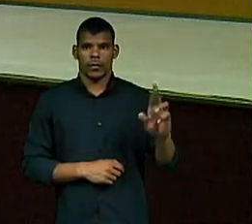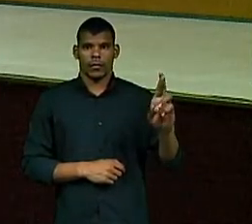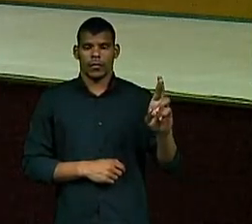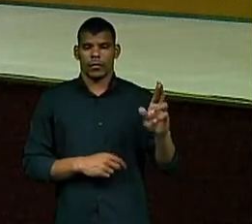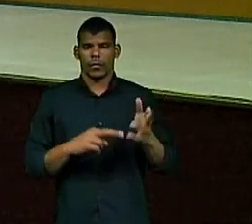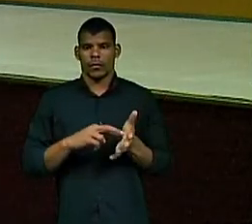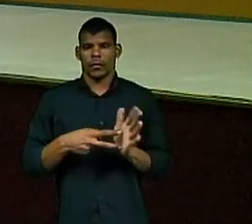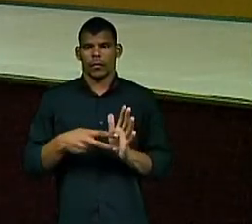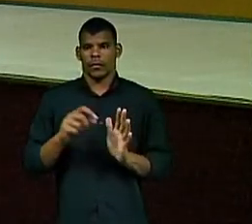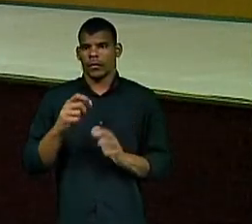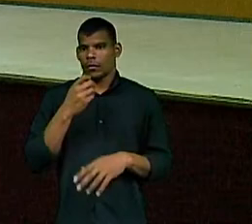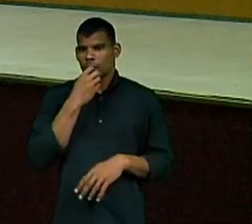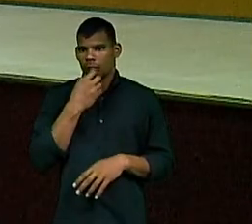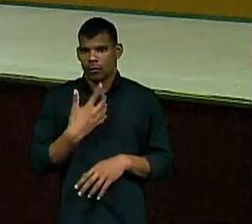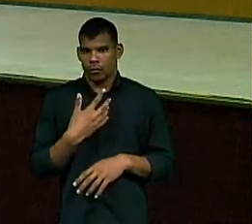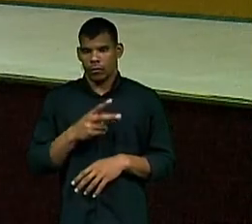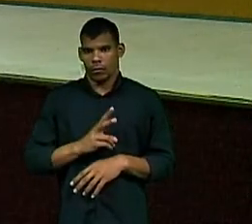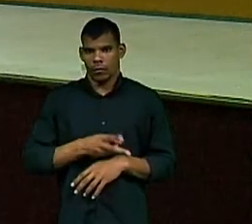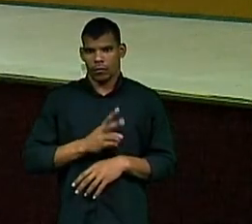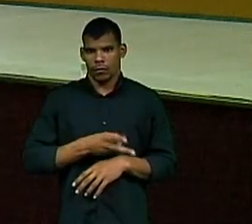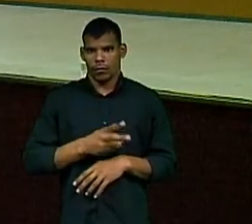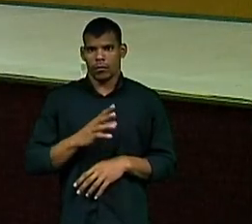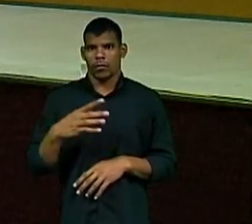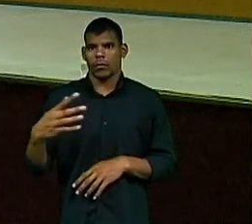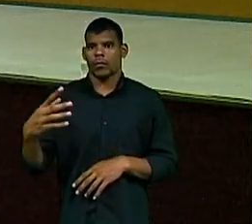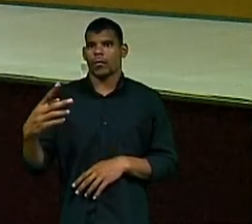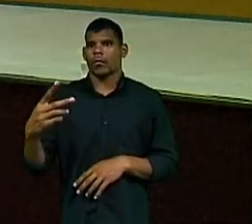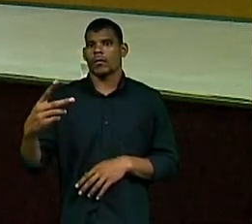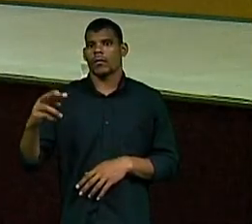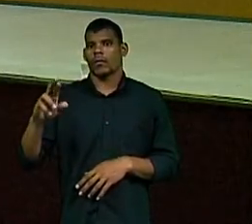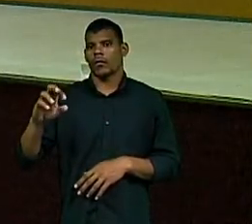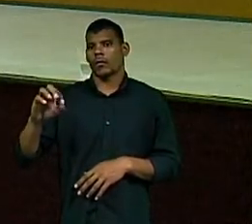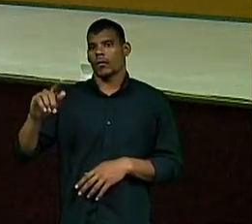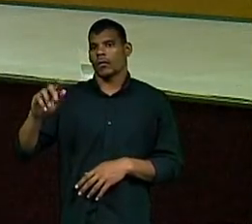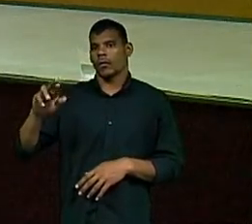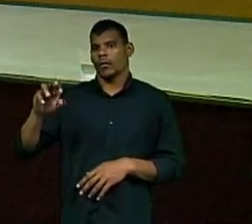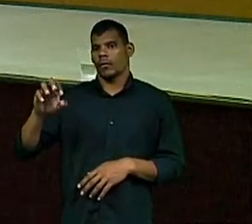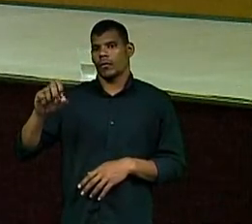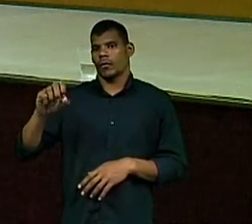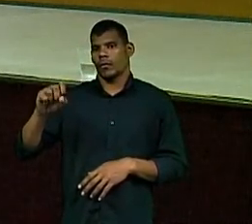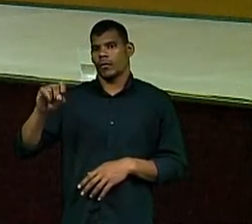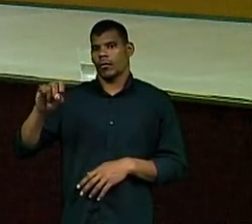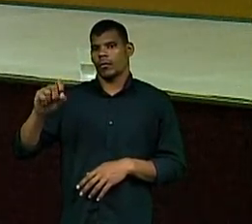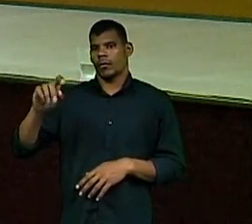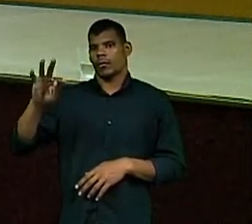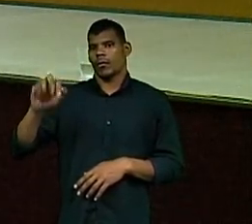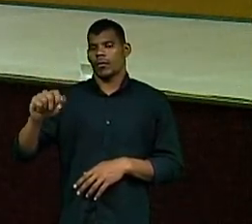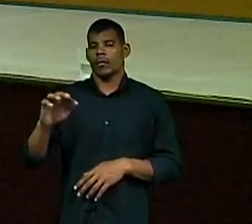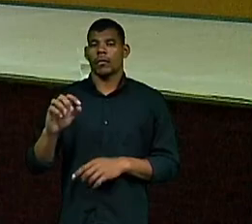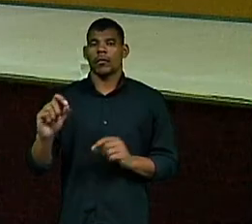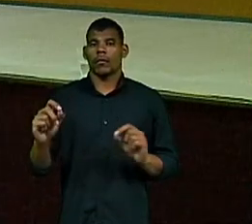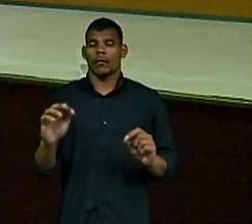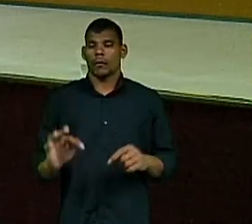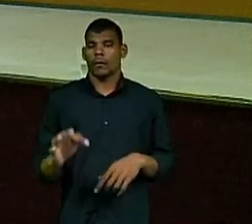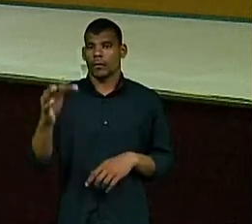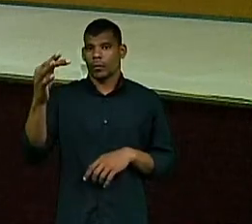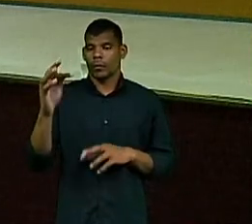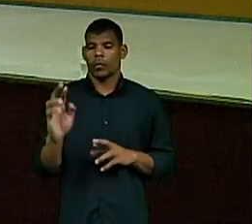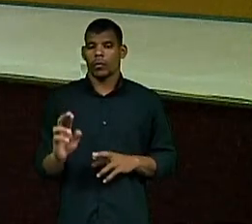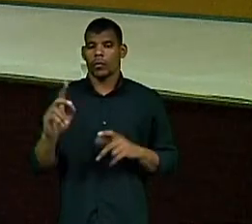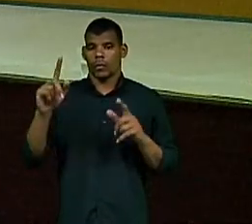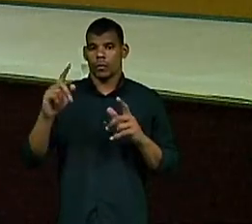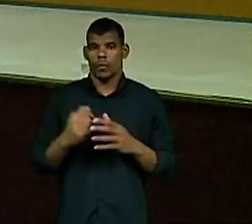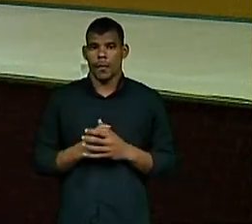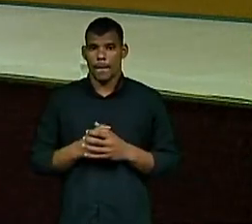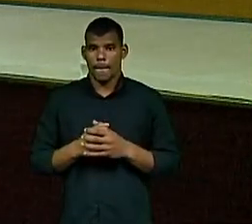e você tem um pensamento Progressista que o próprio nome já propõe Vamos fazer algo para frente diferente vamos errar